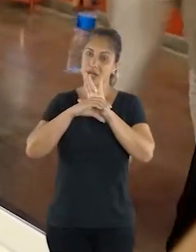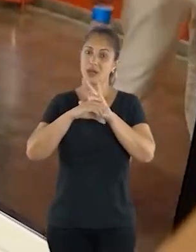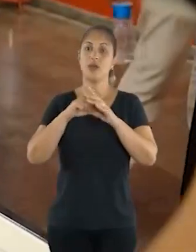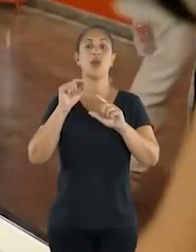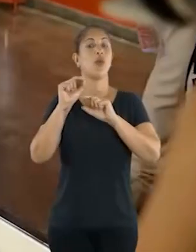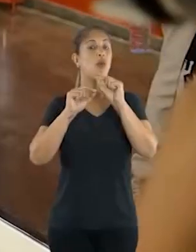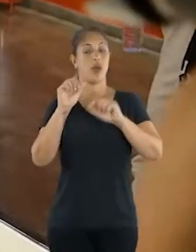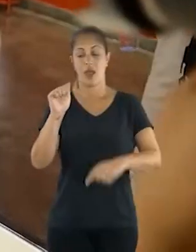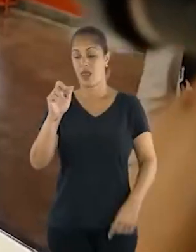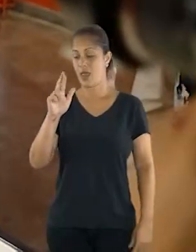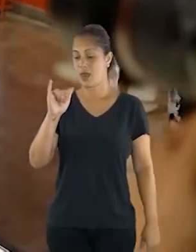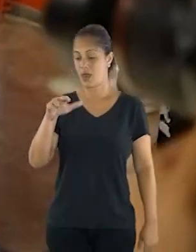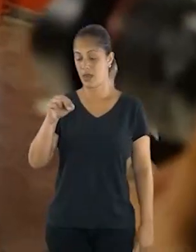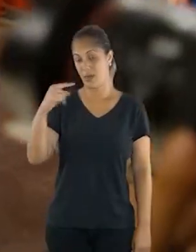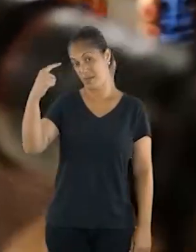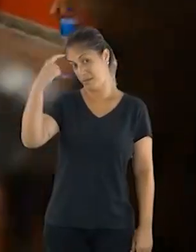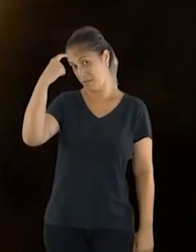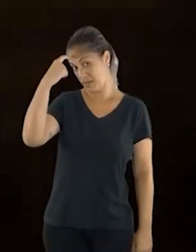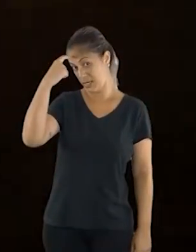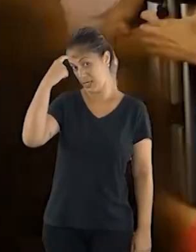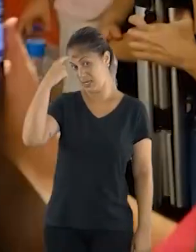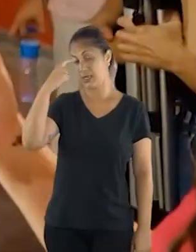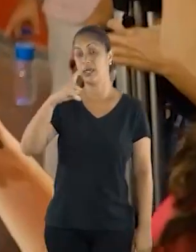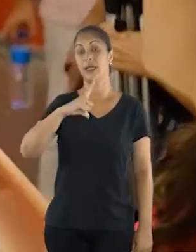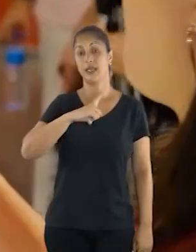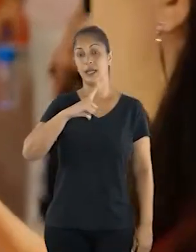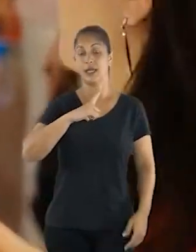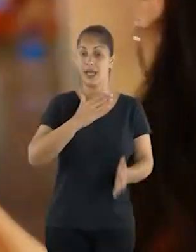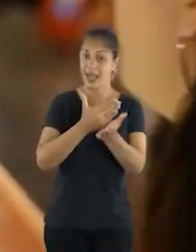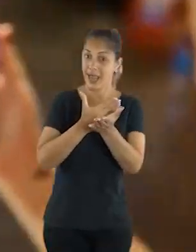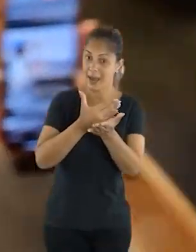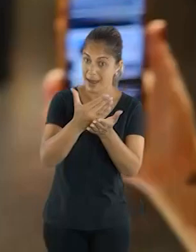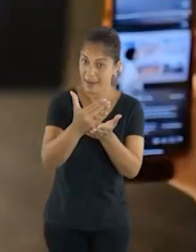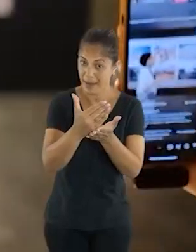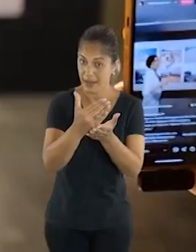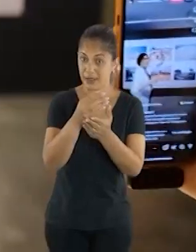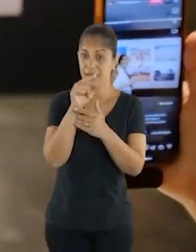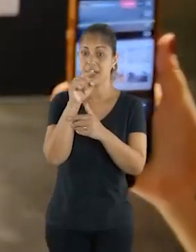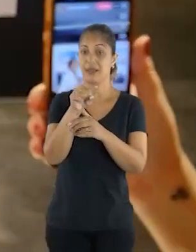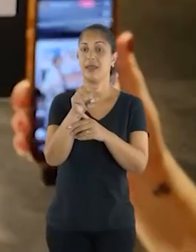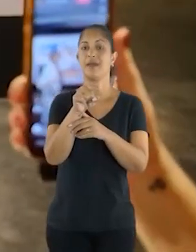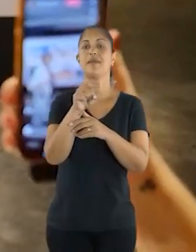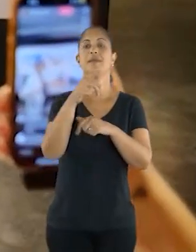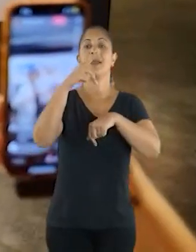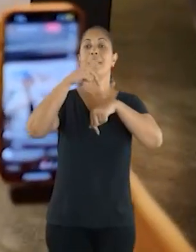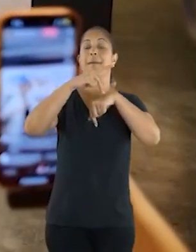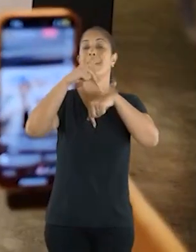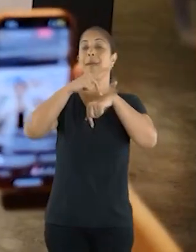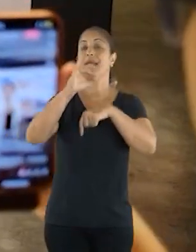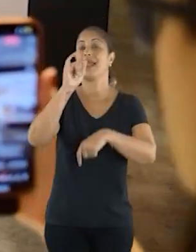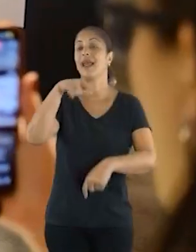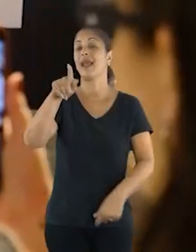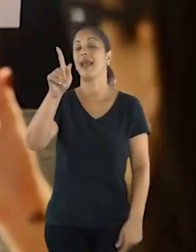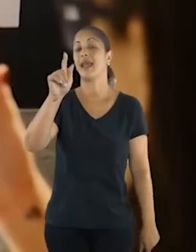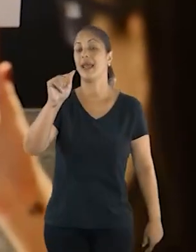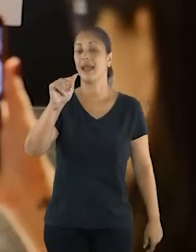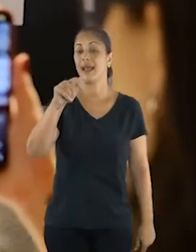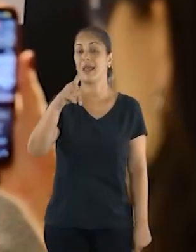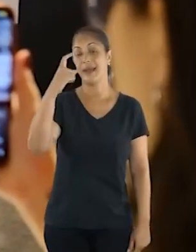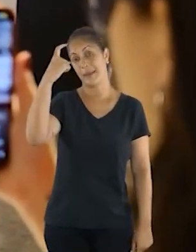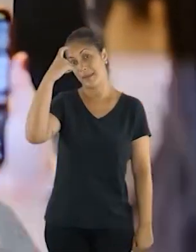que o Ariano pensa que existem a partir, na verdade, tudo sai da Pedra do Ingá. Então